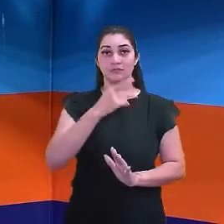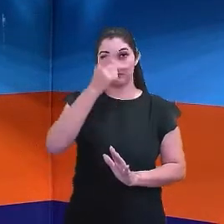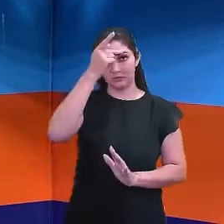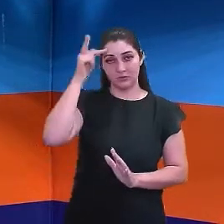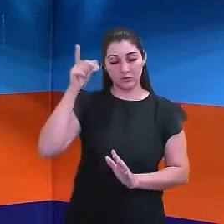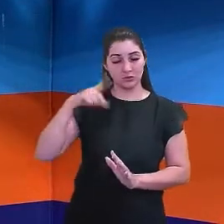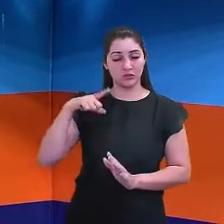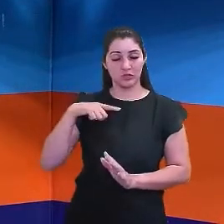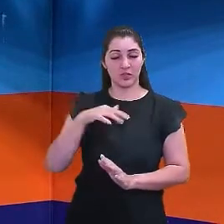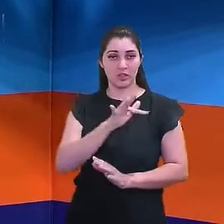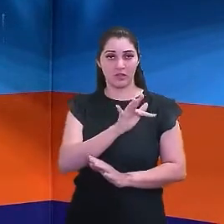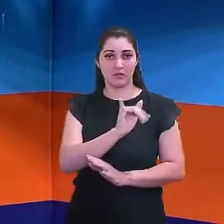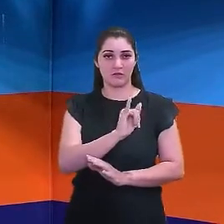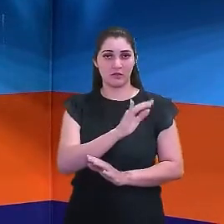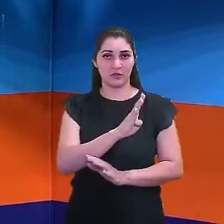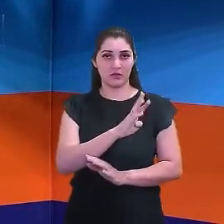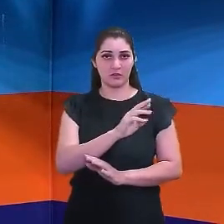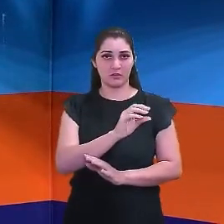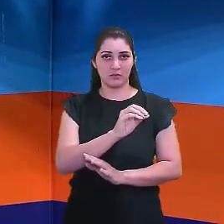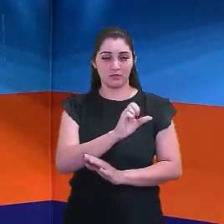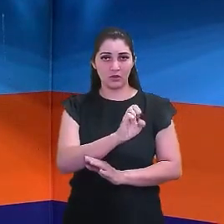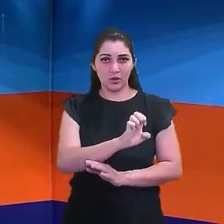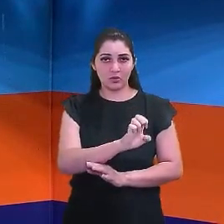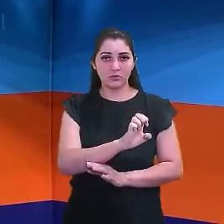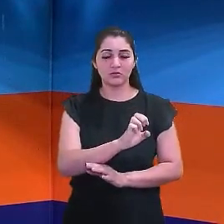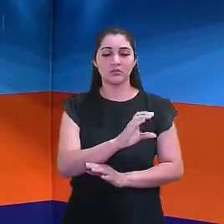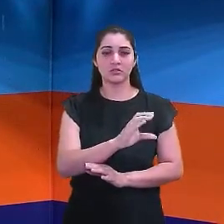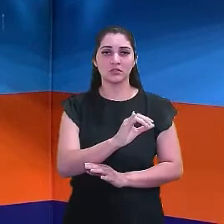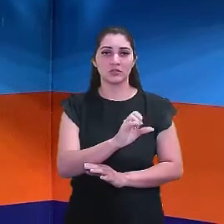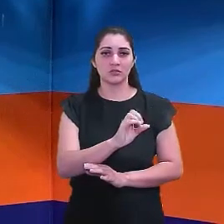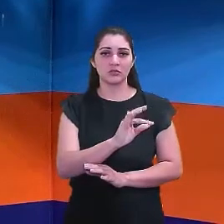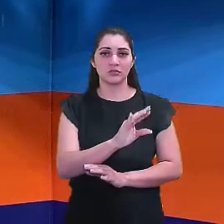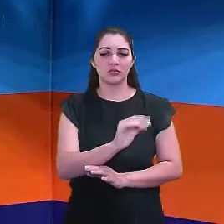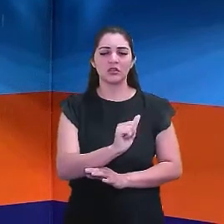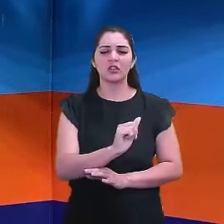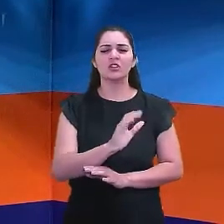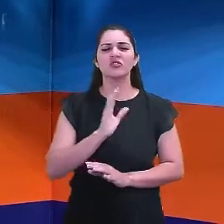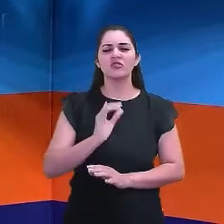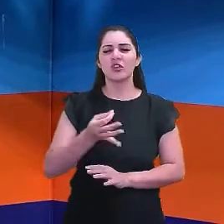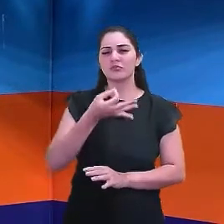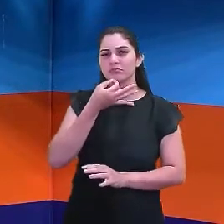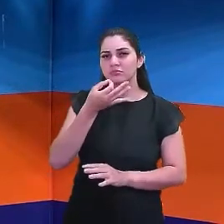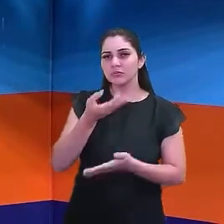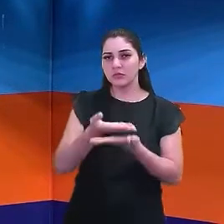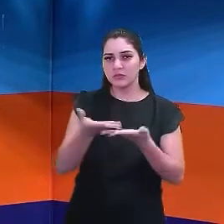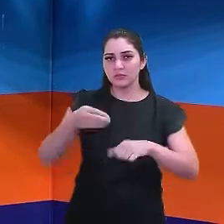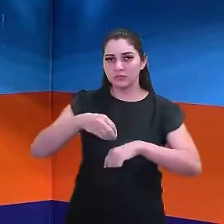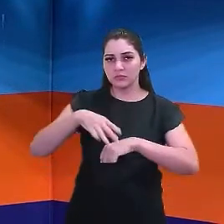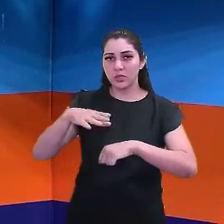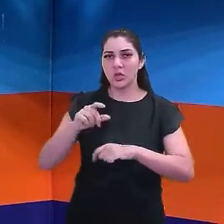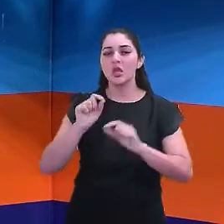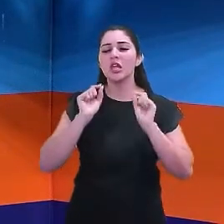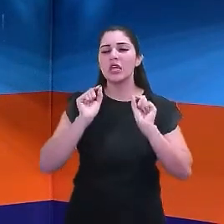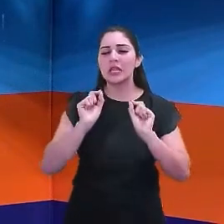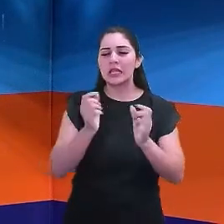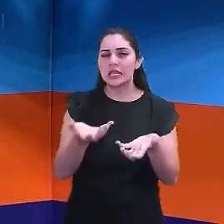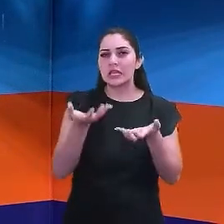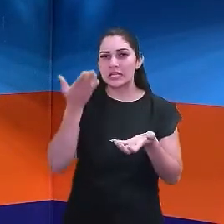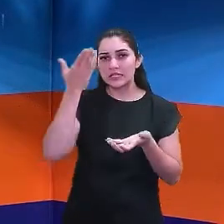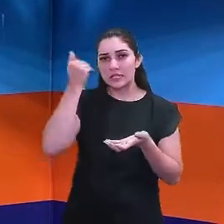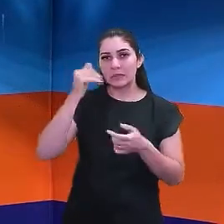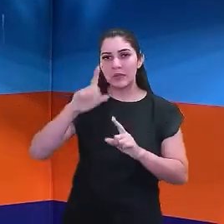fibrose cística. Então, já uma dica aqui para você, como se fosse uma tarefinha de casa. Quer saber mais sobre o que é fibrose